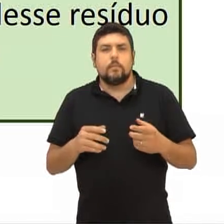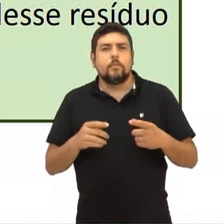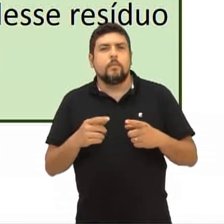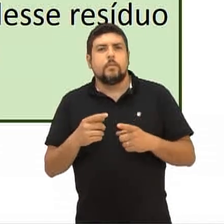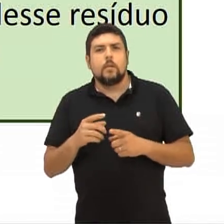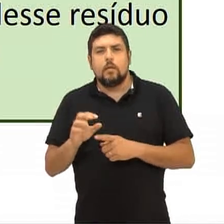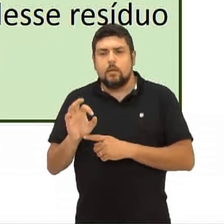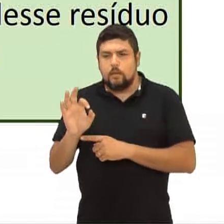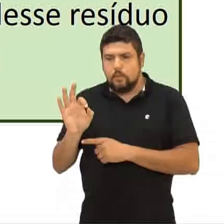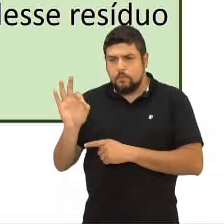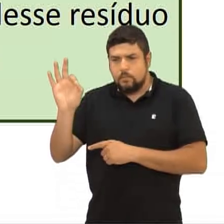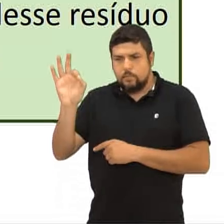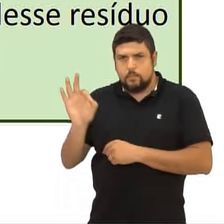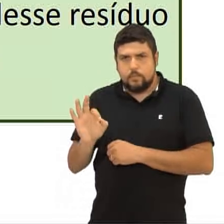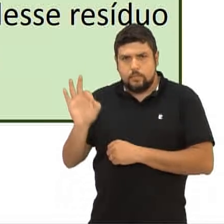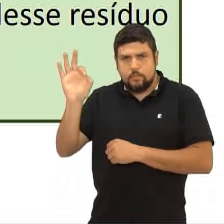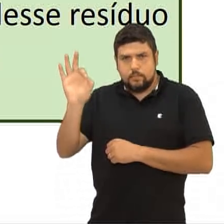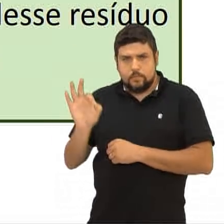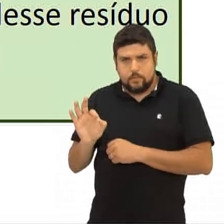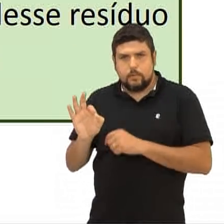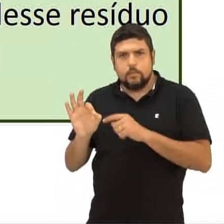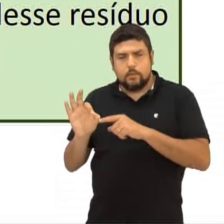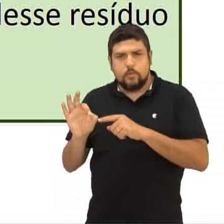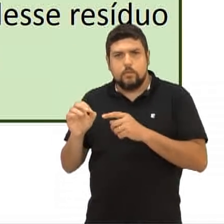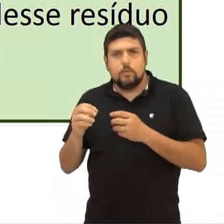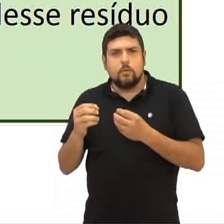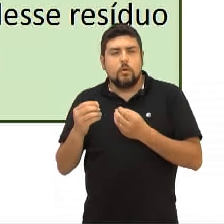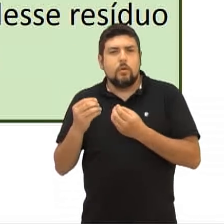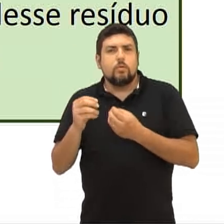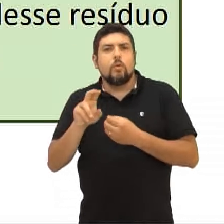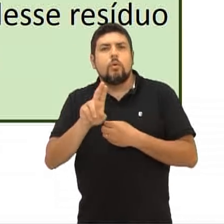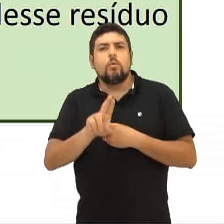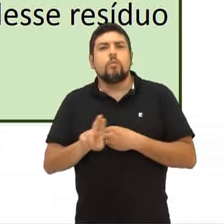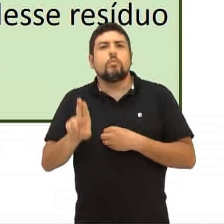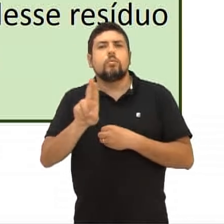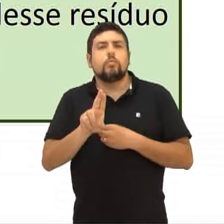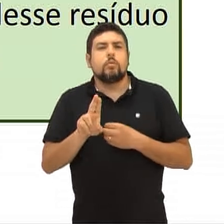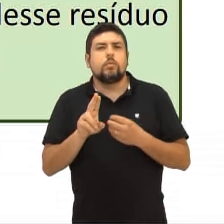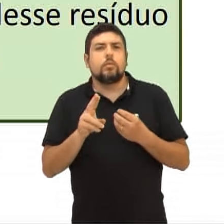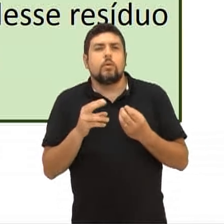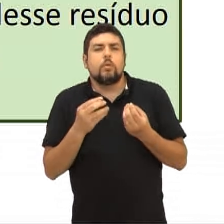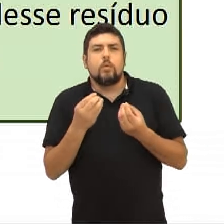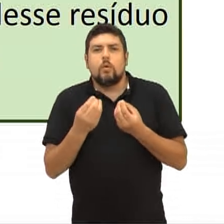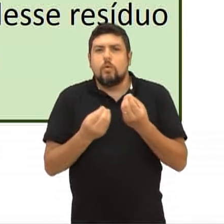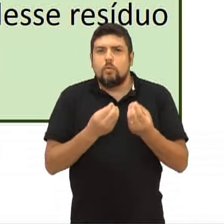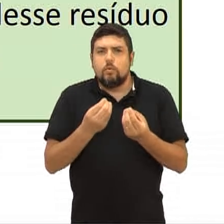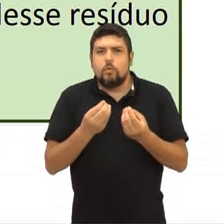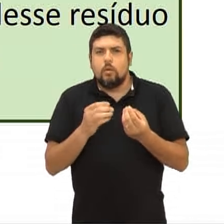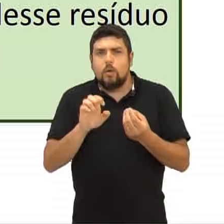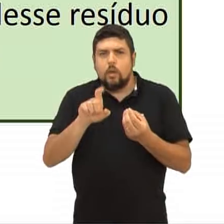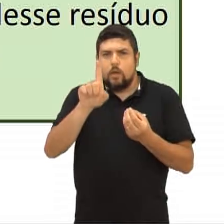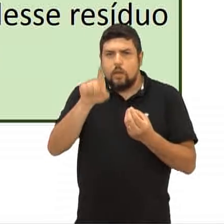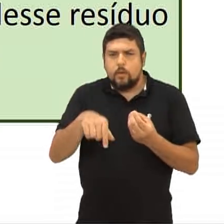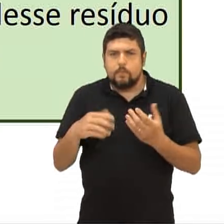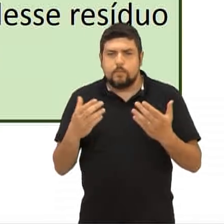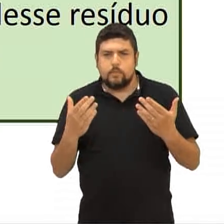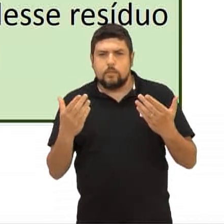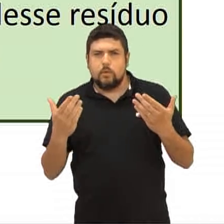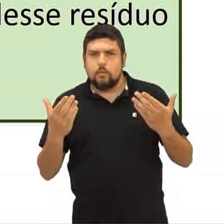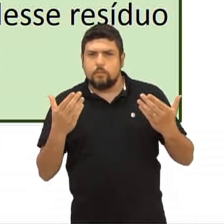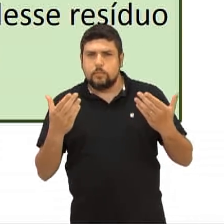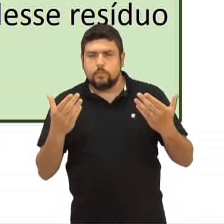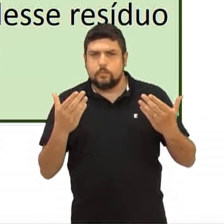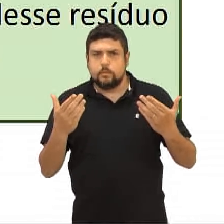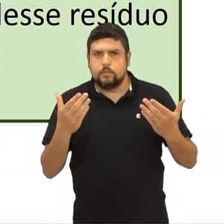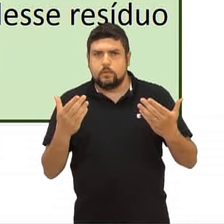percentual de uma razão, ela é comumente utilizada para expressar comparações de parte